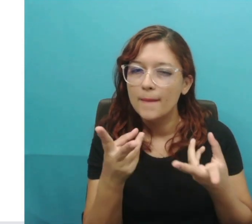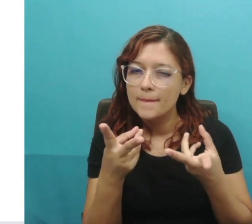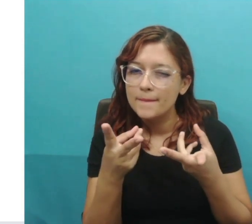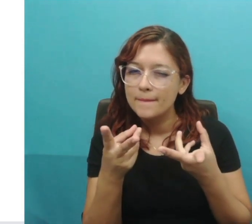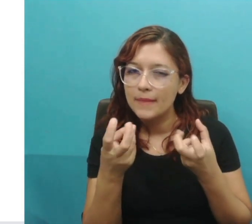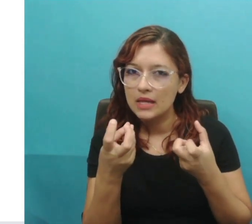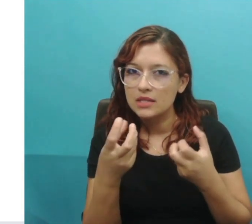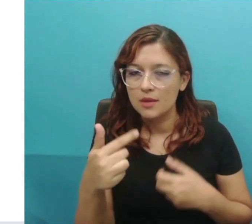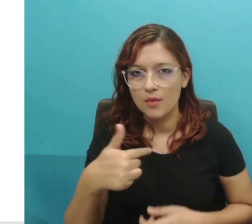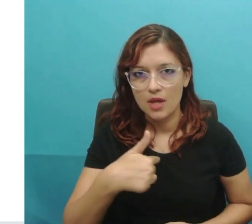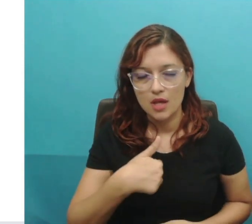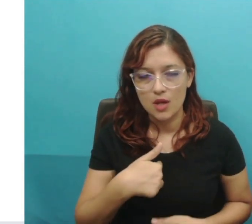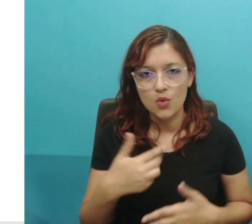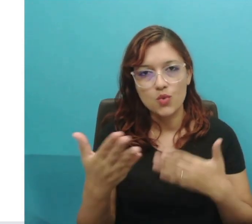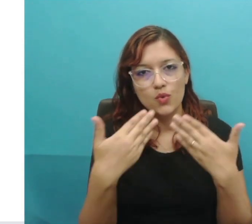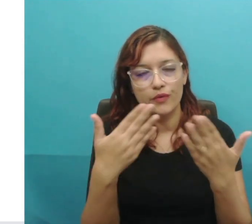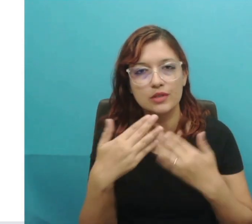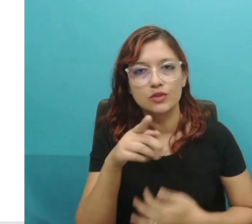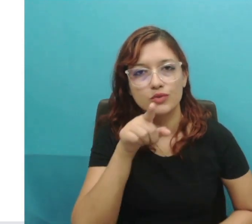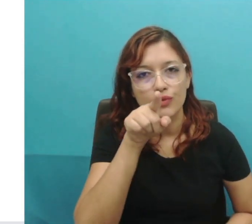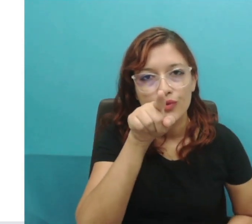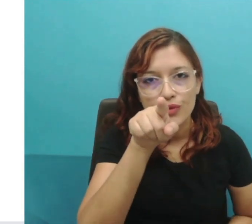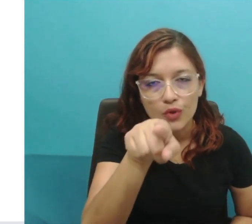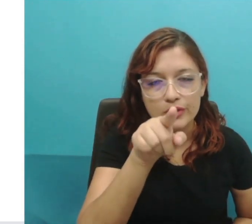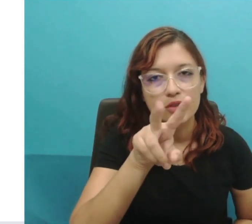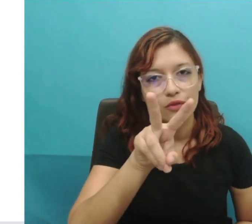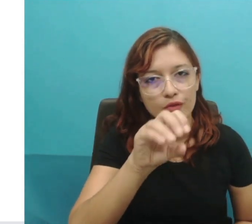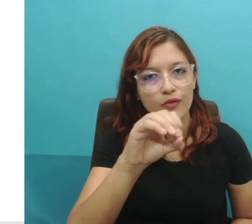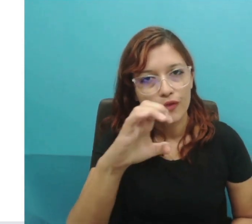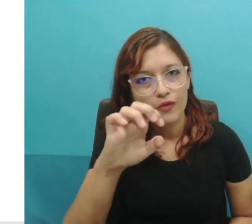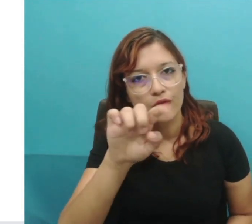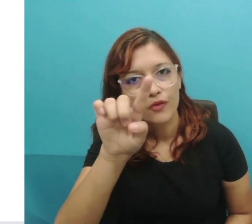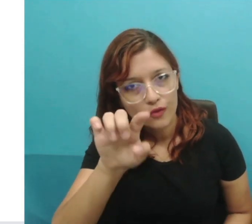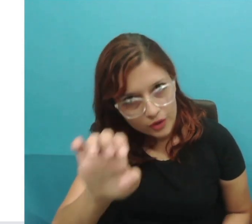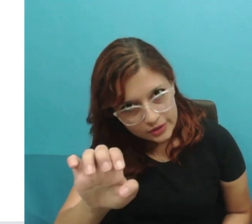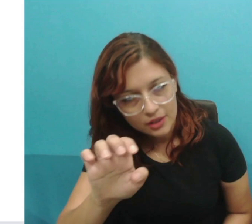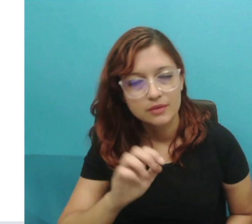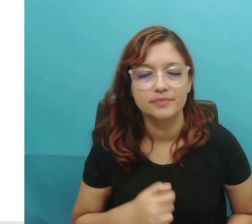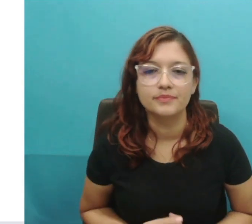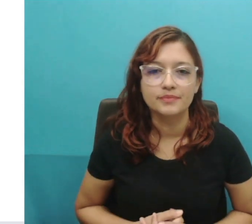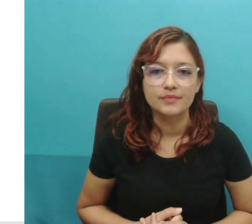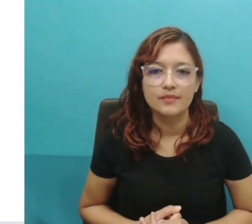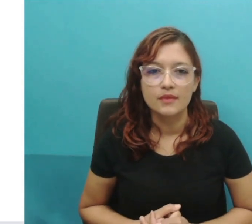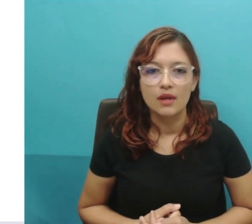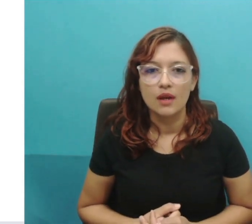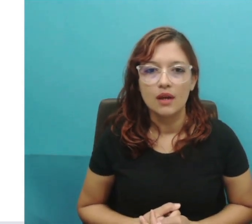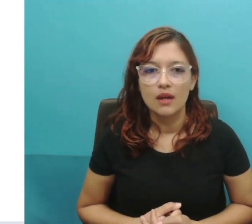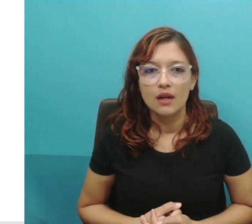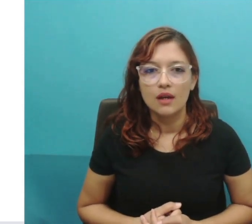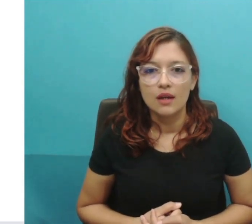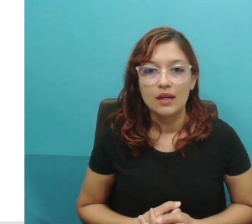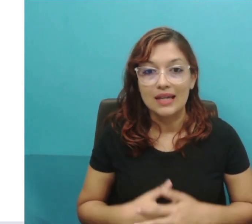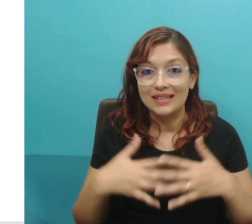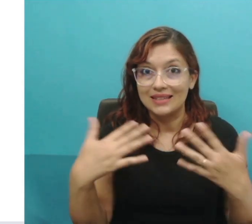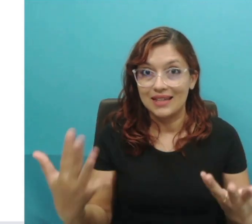Vamos ver o contexto, para que você perceber. Eu estou falando com você.